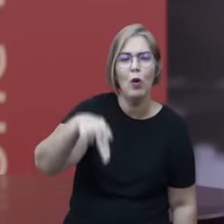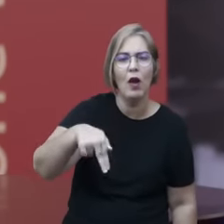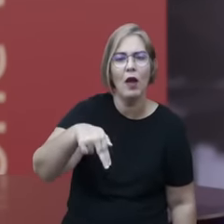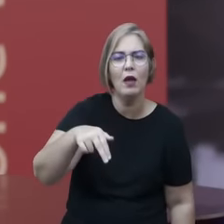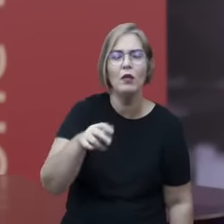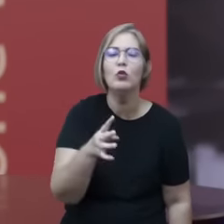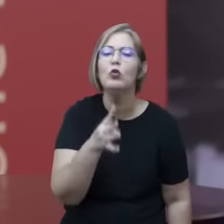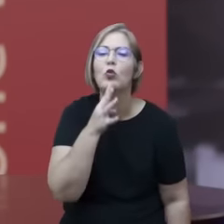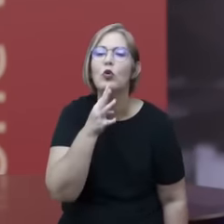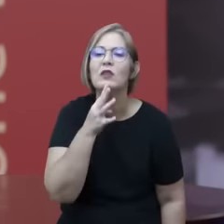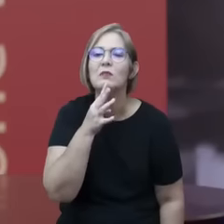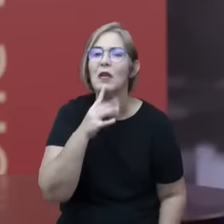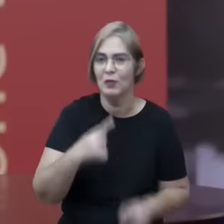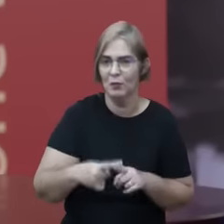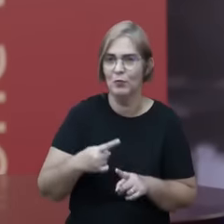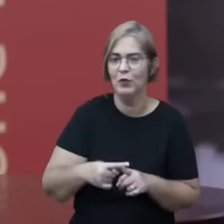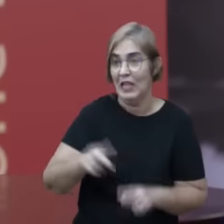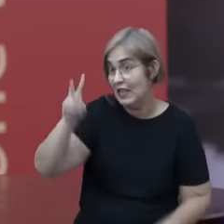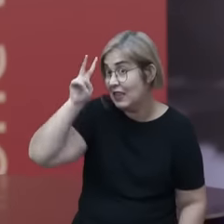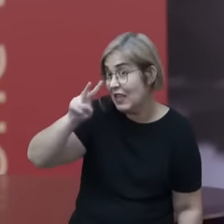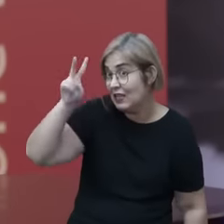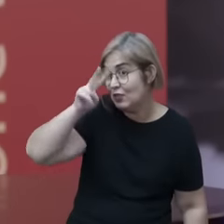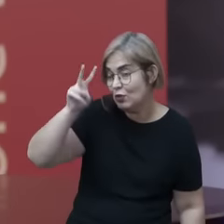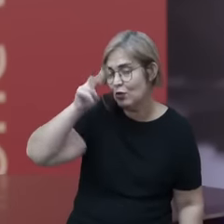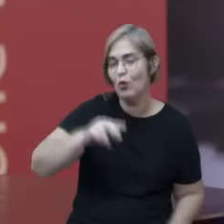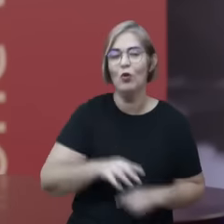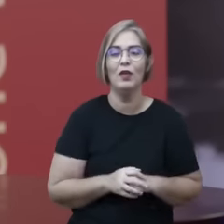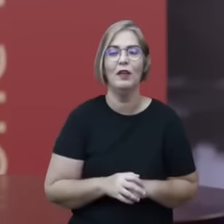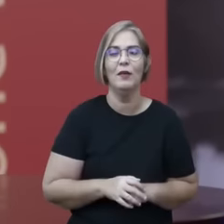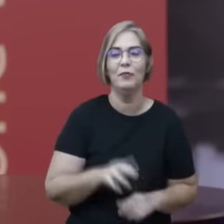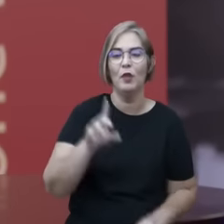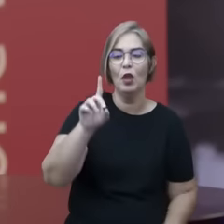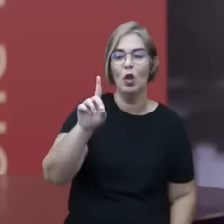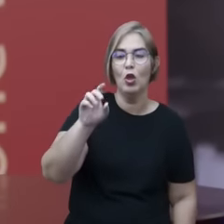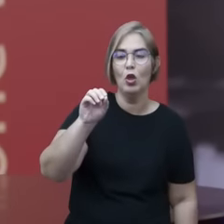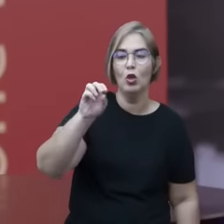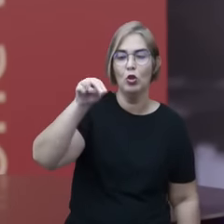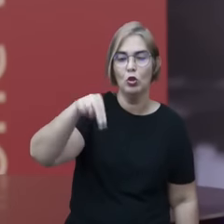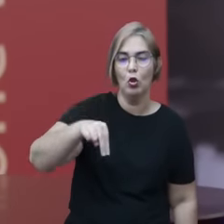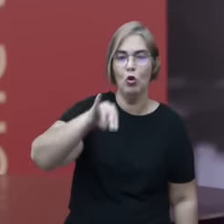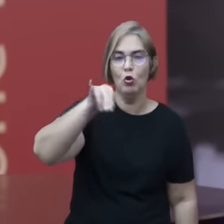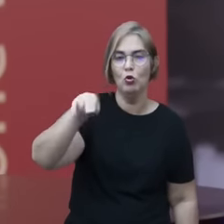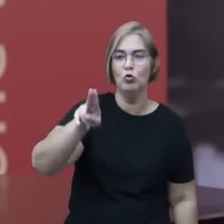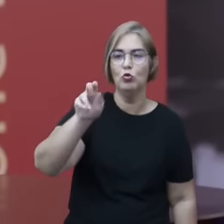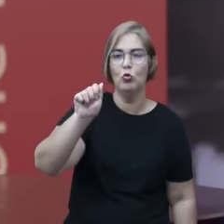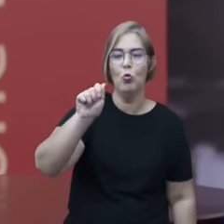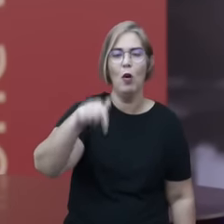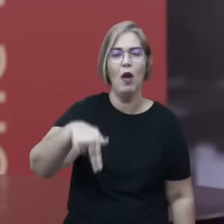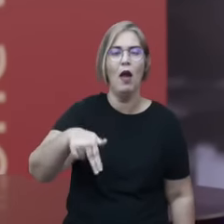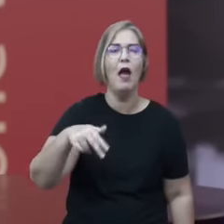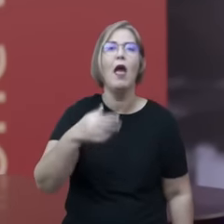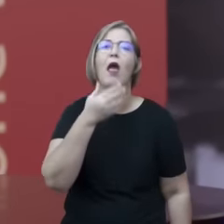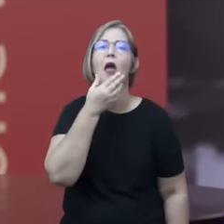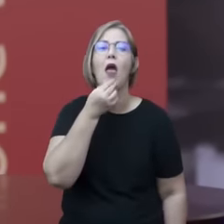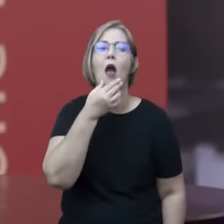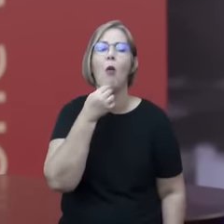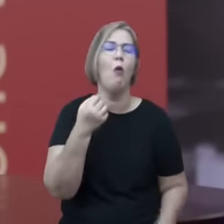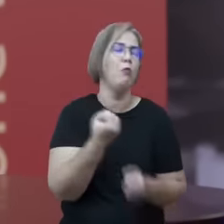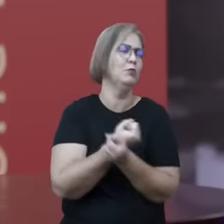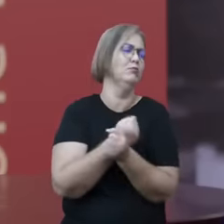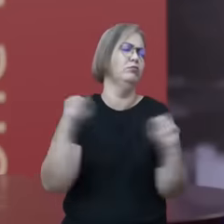domanismo na eh no homem revoltado, né? Quer dizer, essa tentativa de encontrar